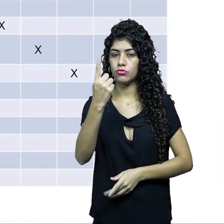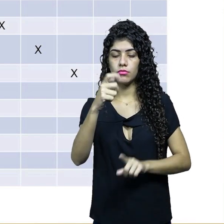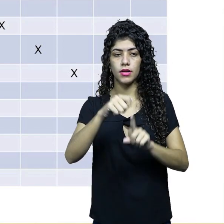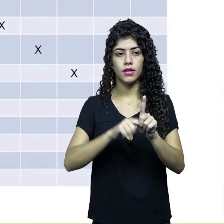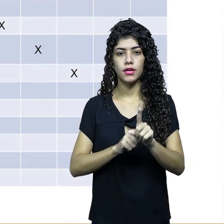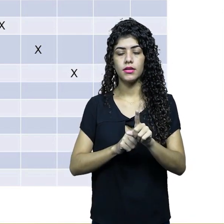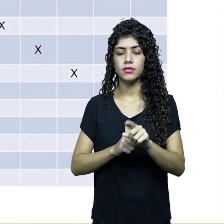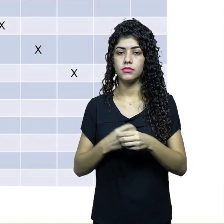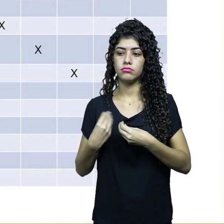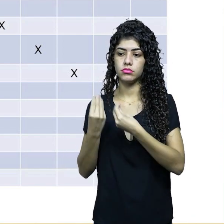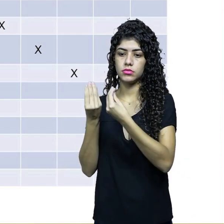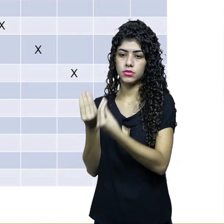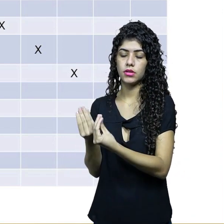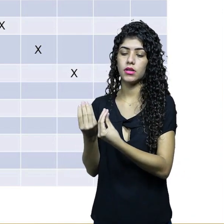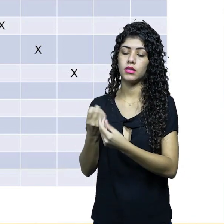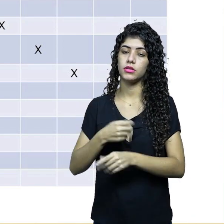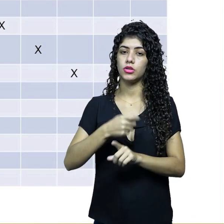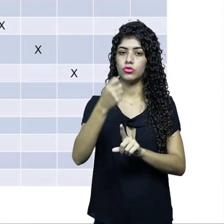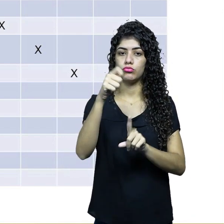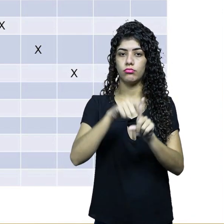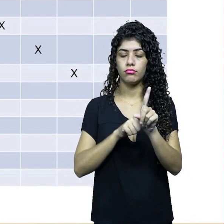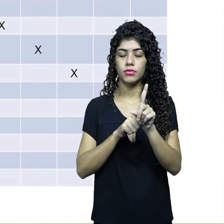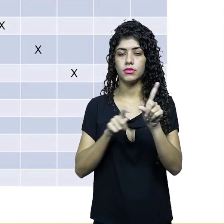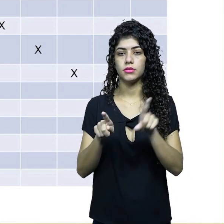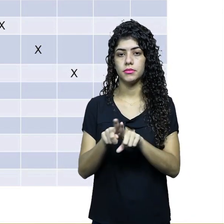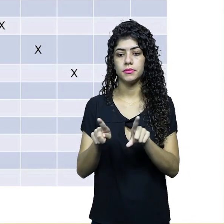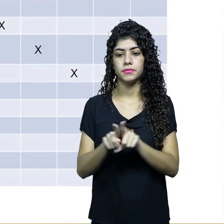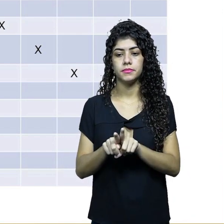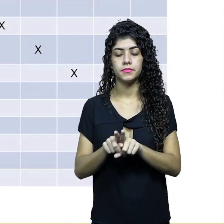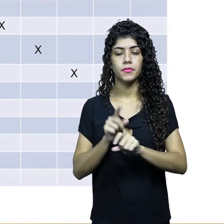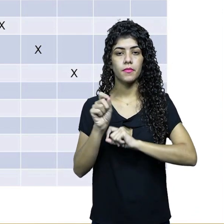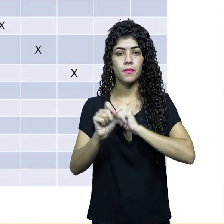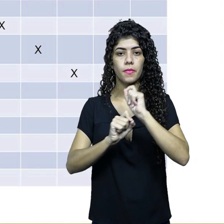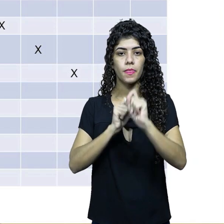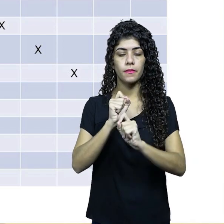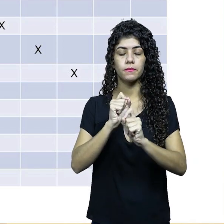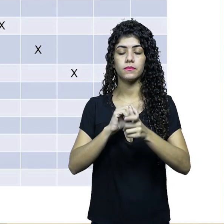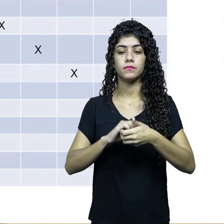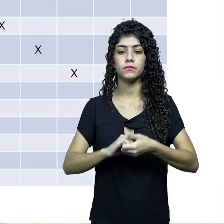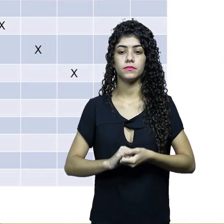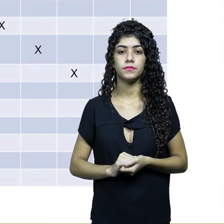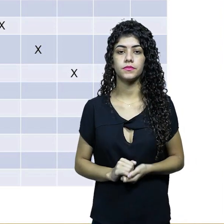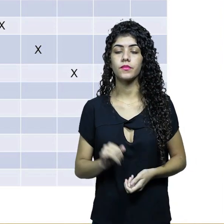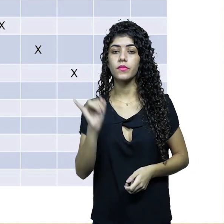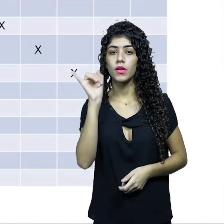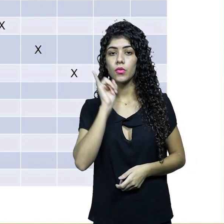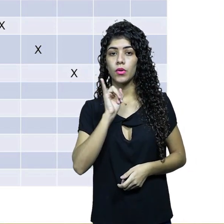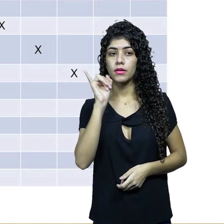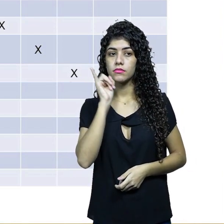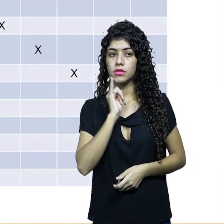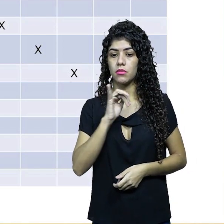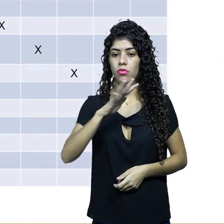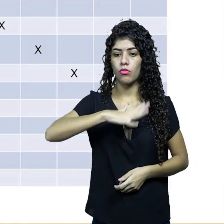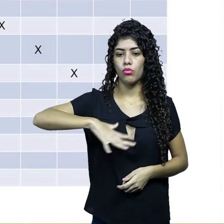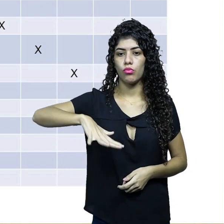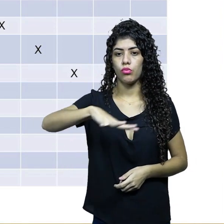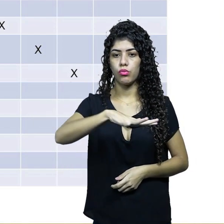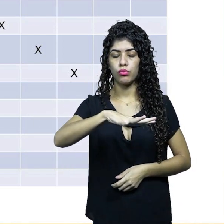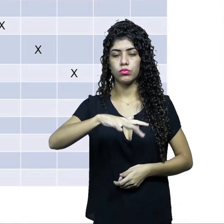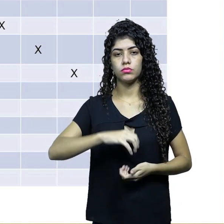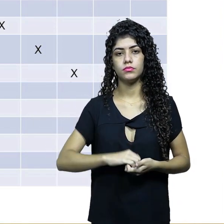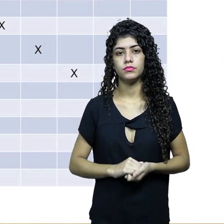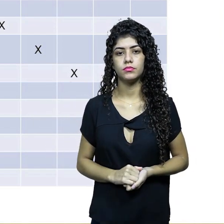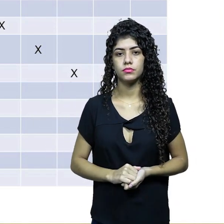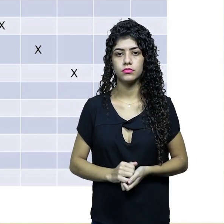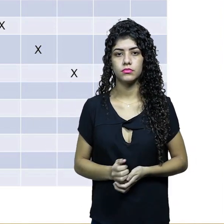mês, entrega do objeto e comercialização em 1 mês também. Isso é um exemplo bem generalizado.